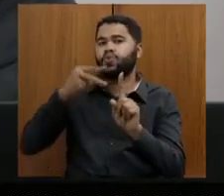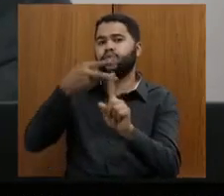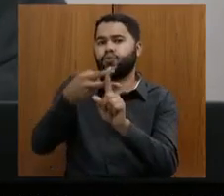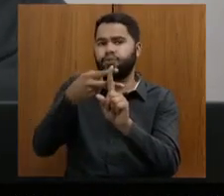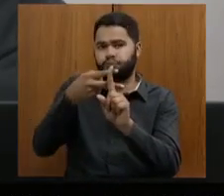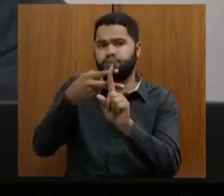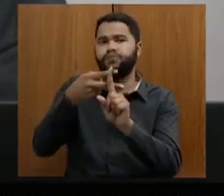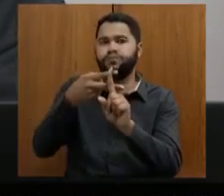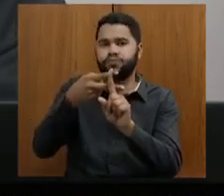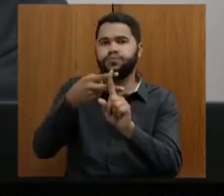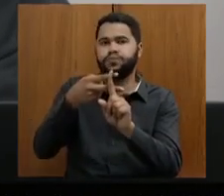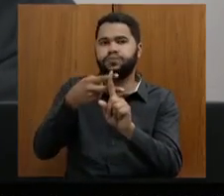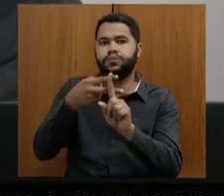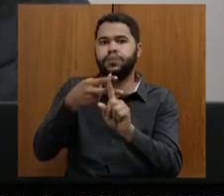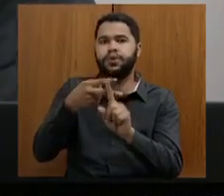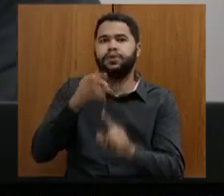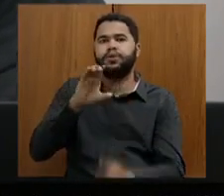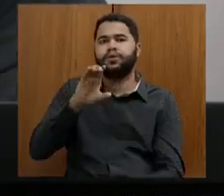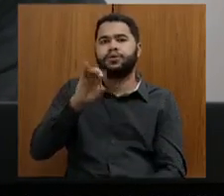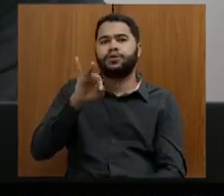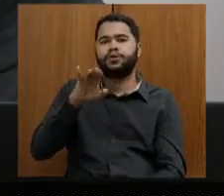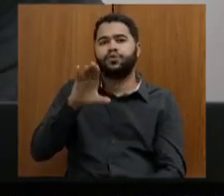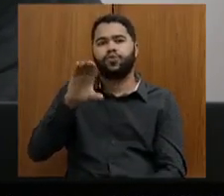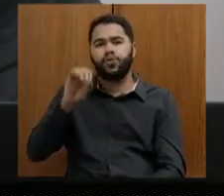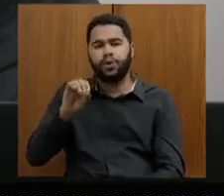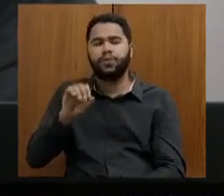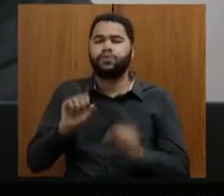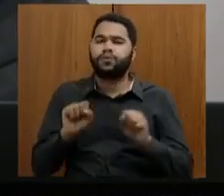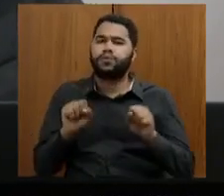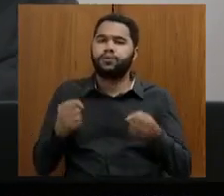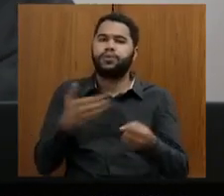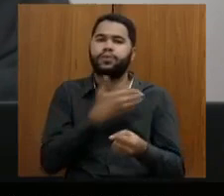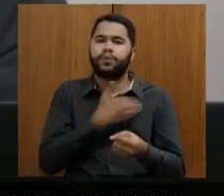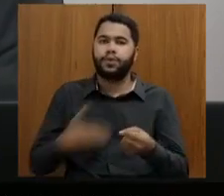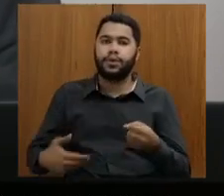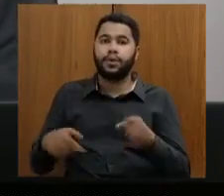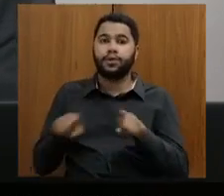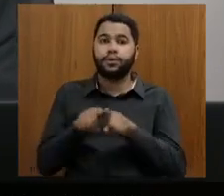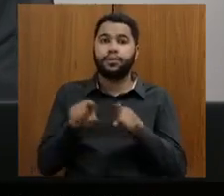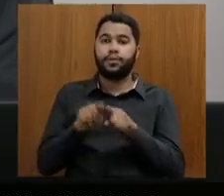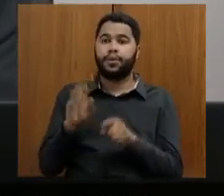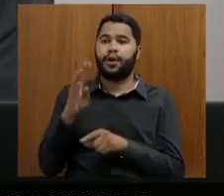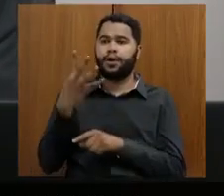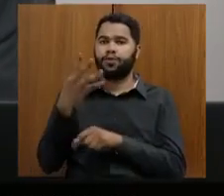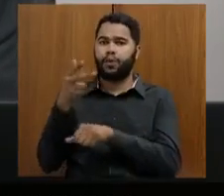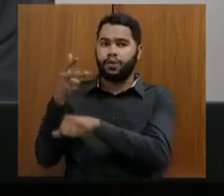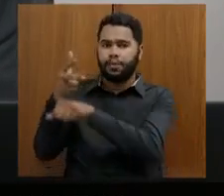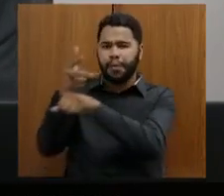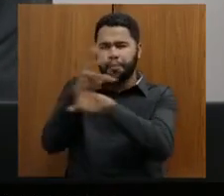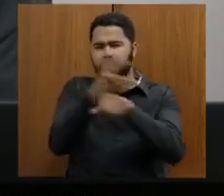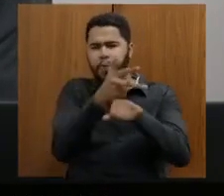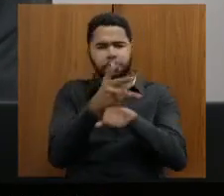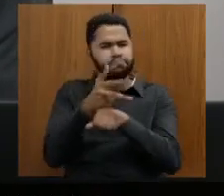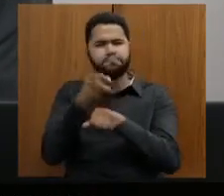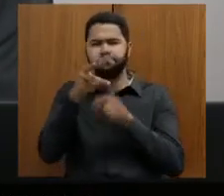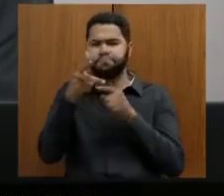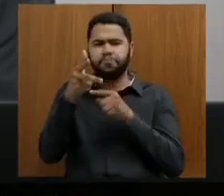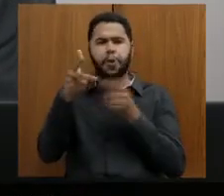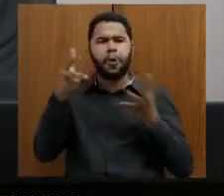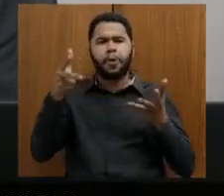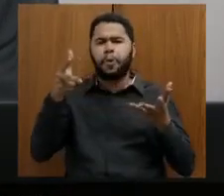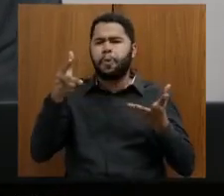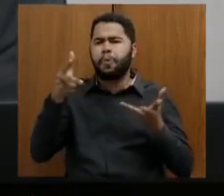o dobro do cinturão de Segurança Pública as quatro câmeras de vídeo de alta resolução